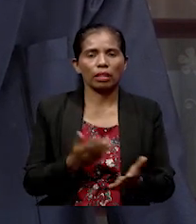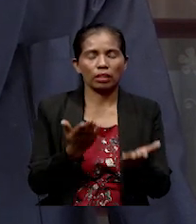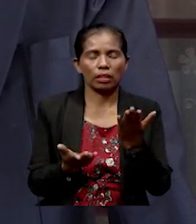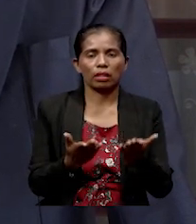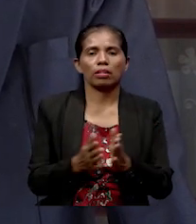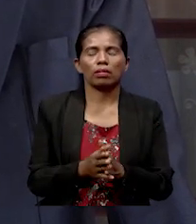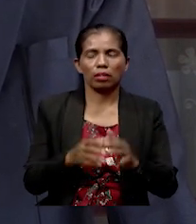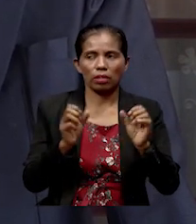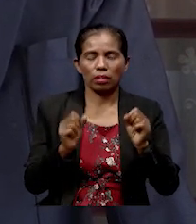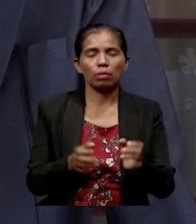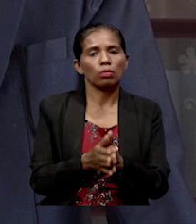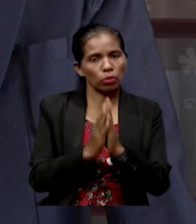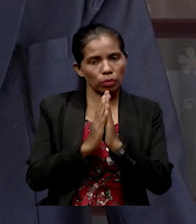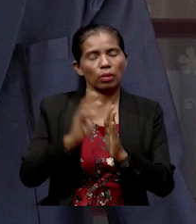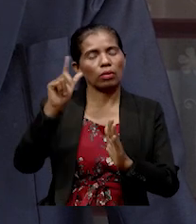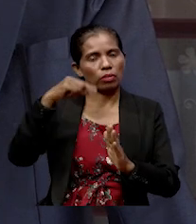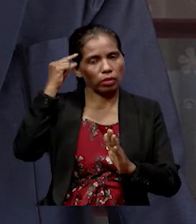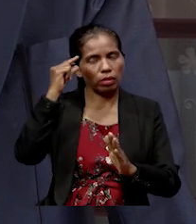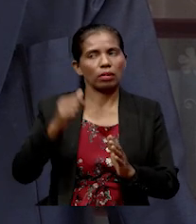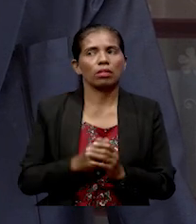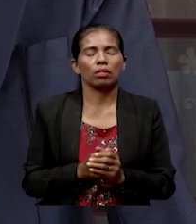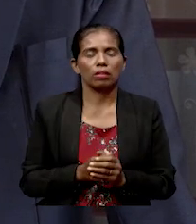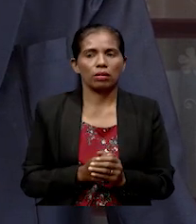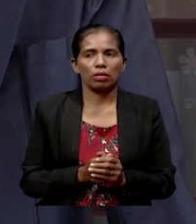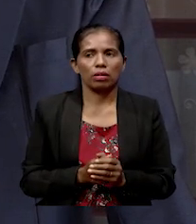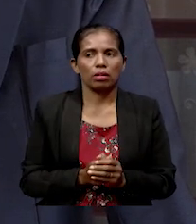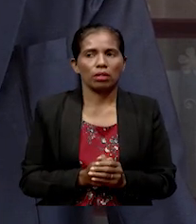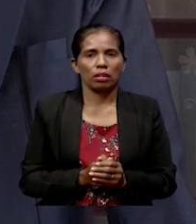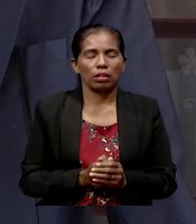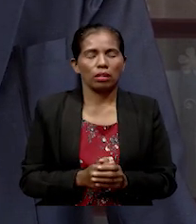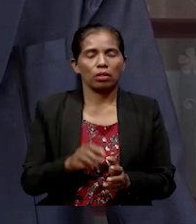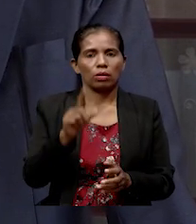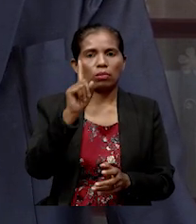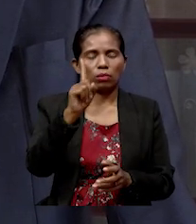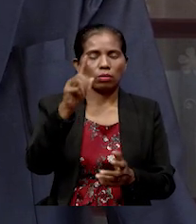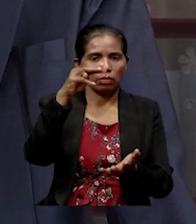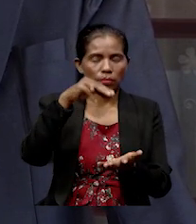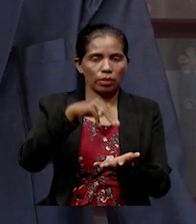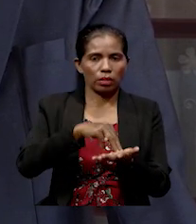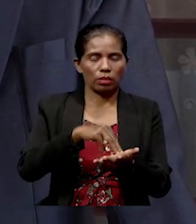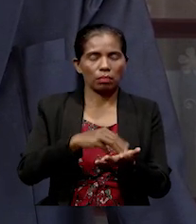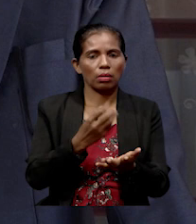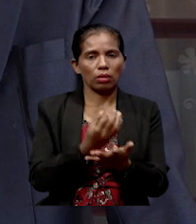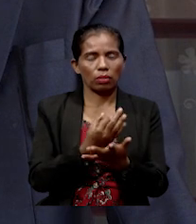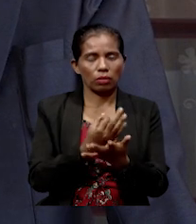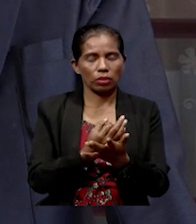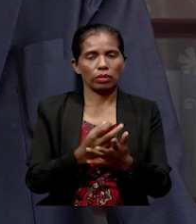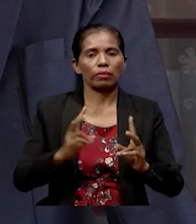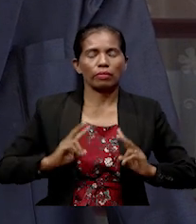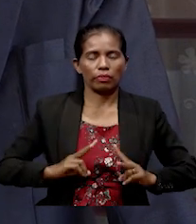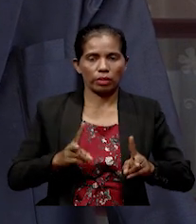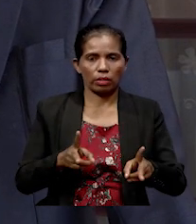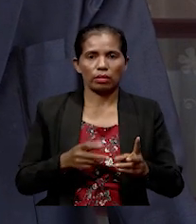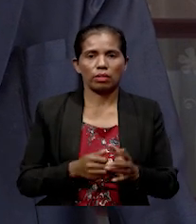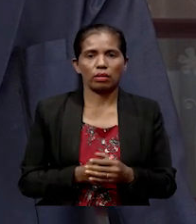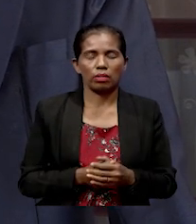russo, governo, tende a rai, 1 bilhão para fundos veteranos. Fundos